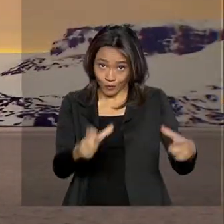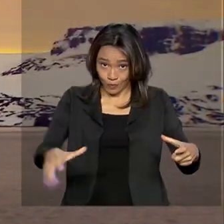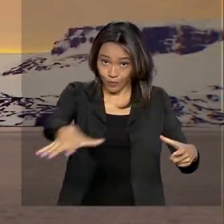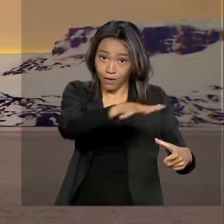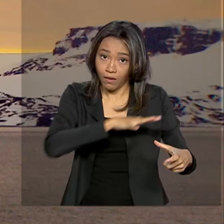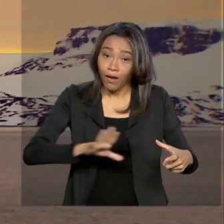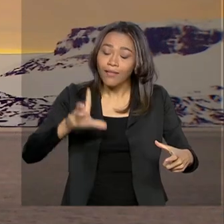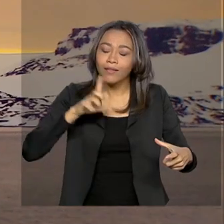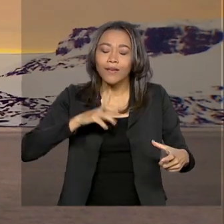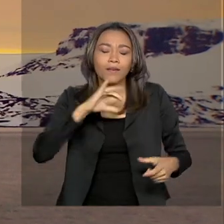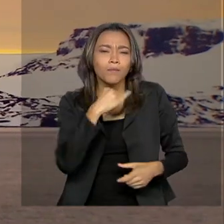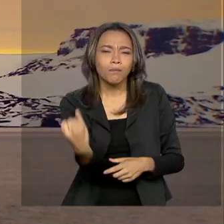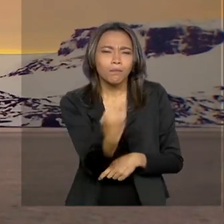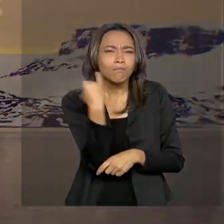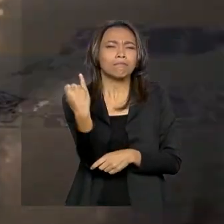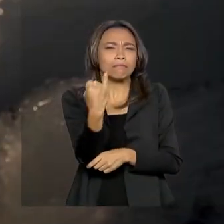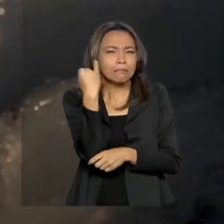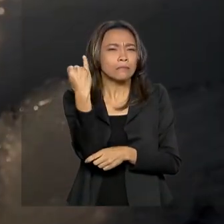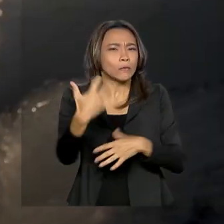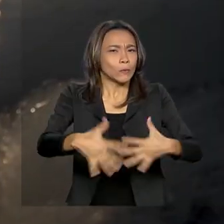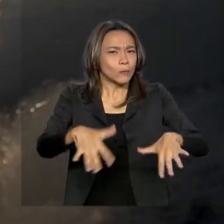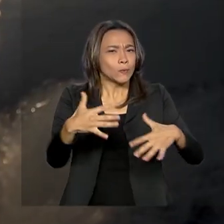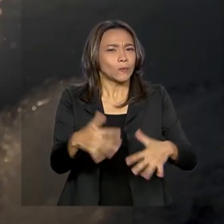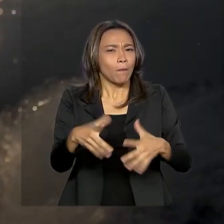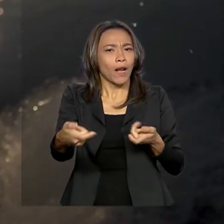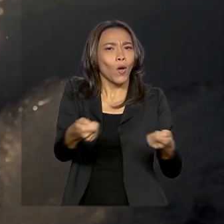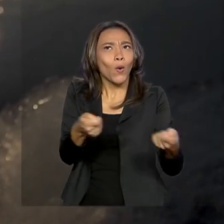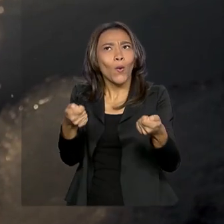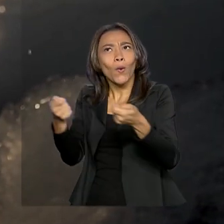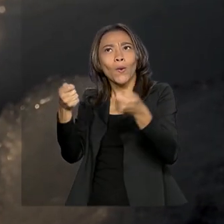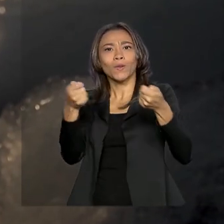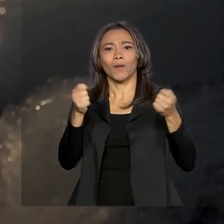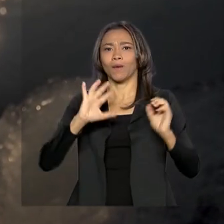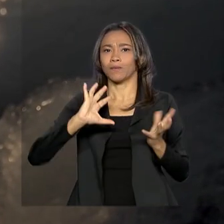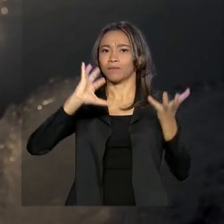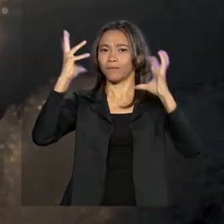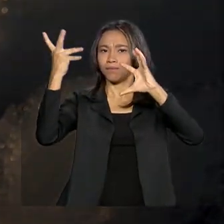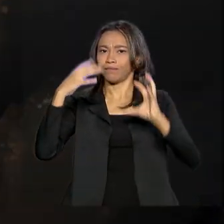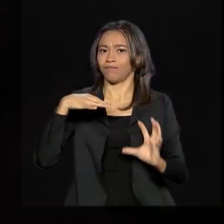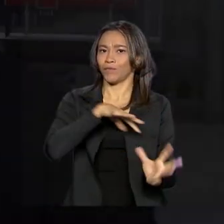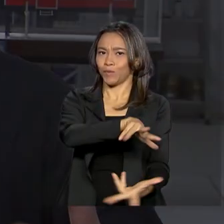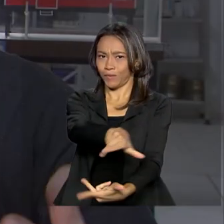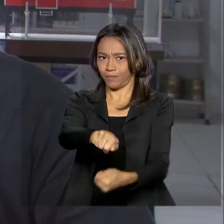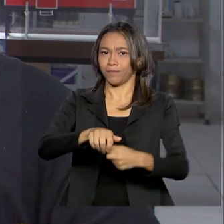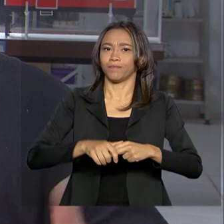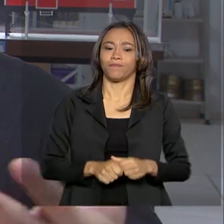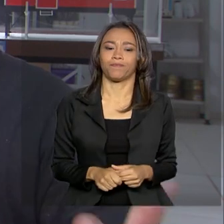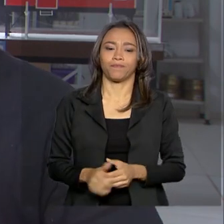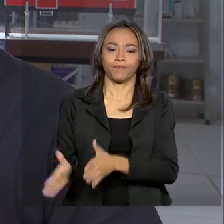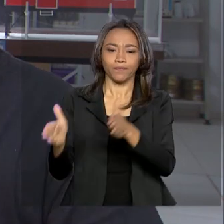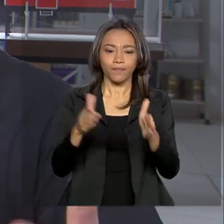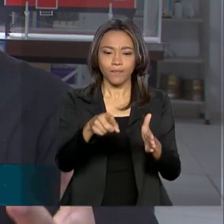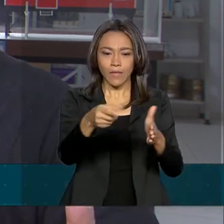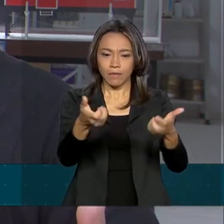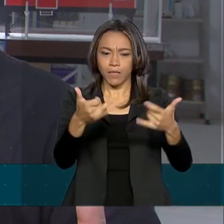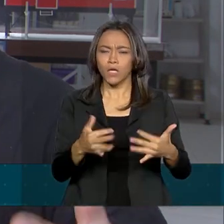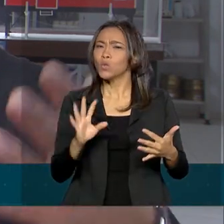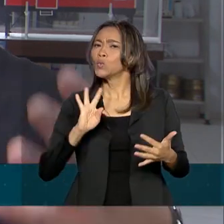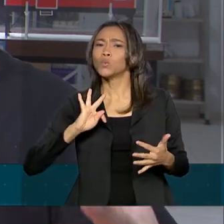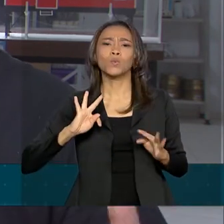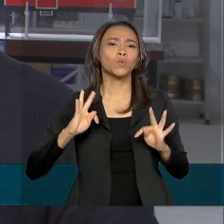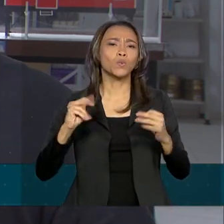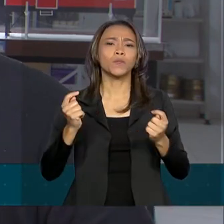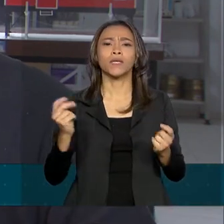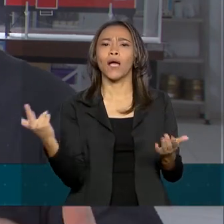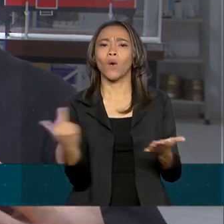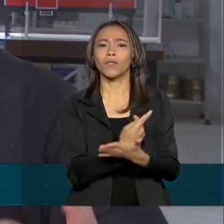tem também uma importância fundamental para a regulação do clima no planeta. Todos os processos que ocorrem na